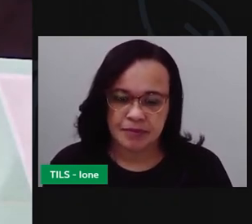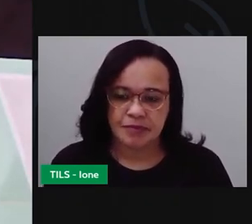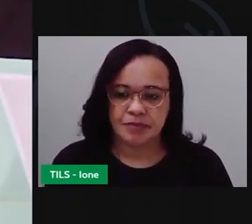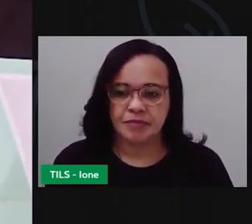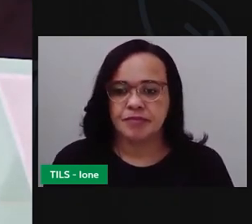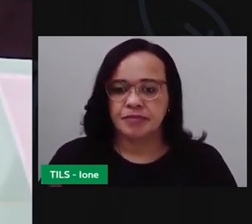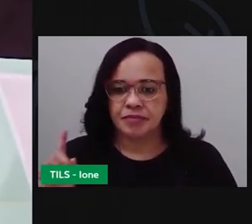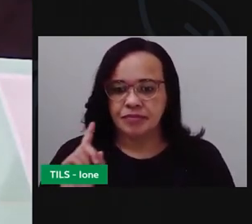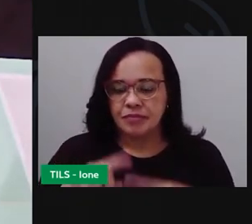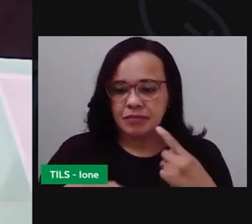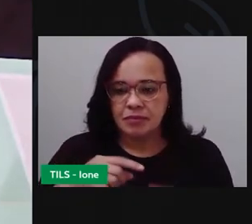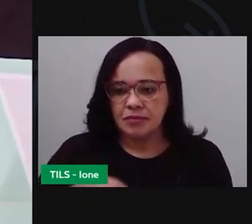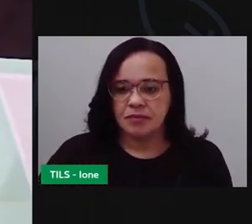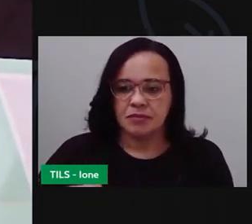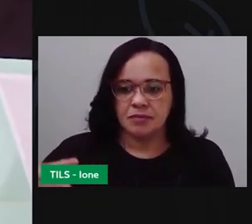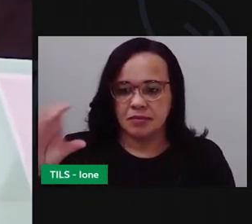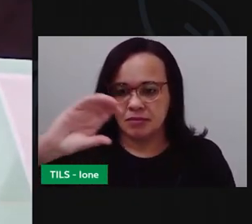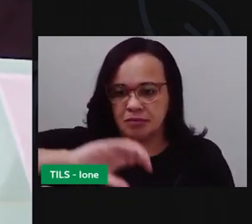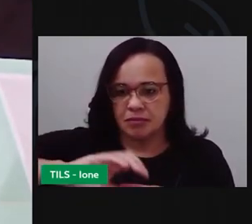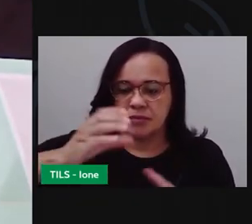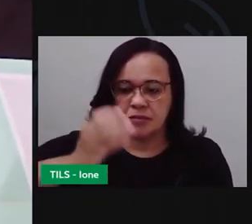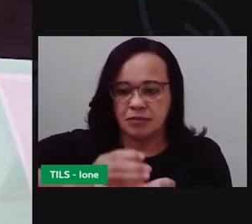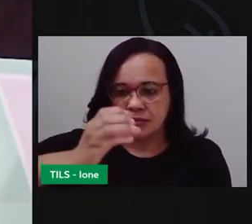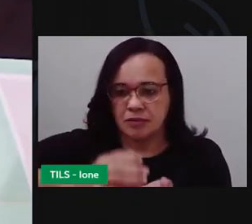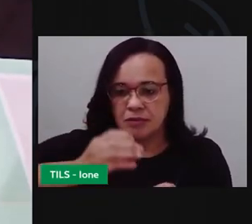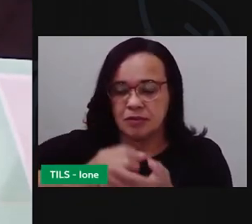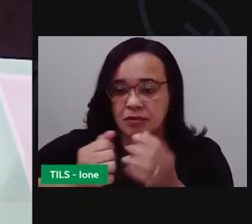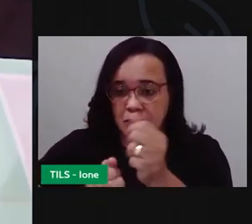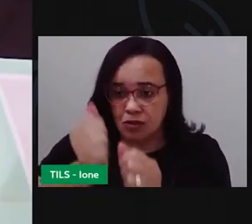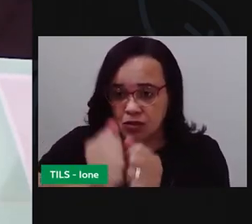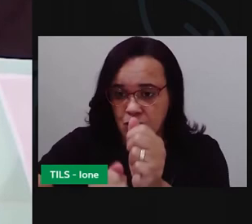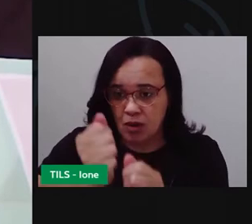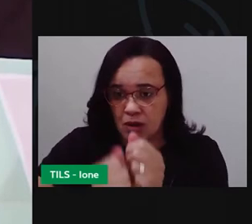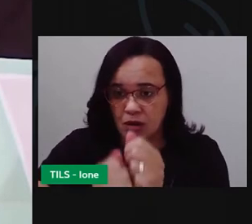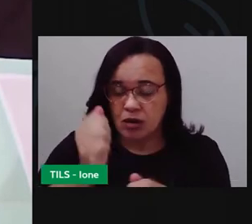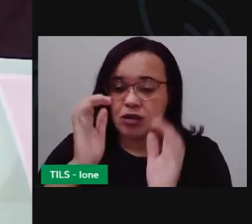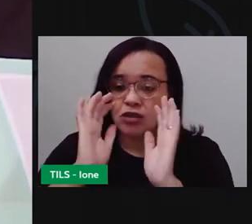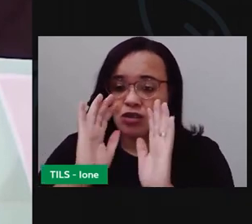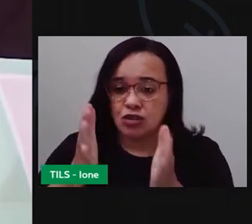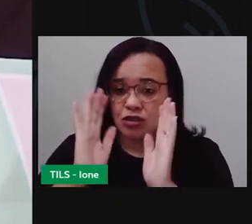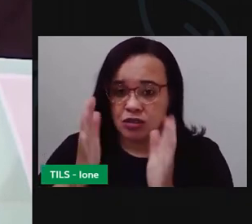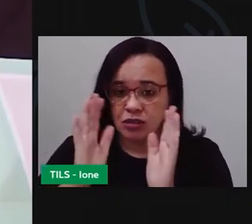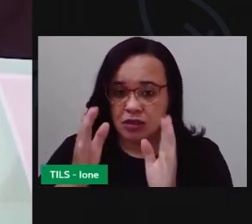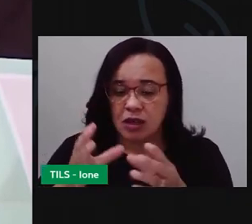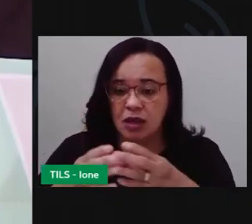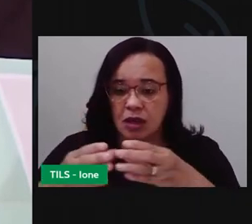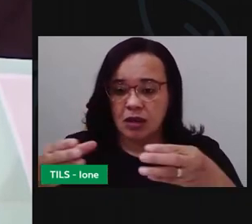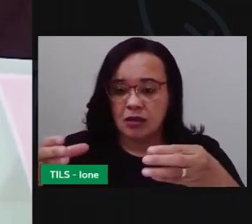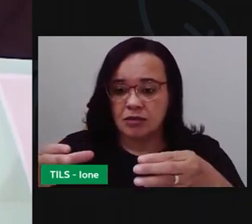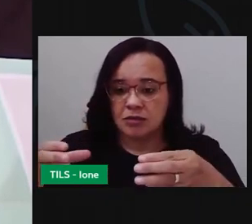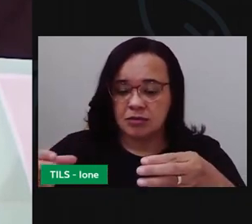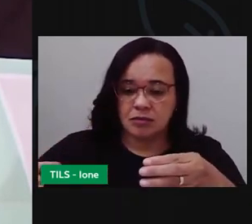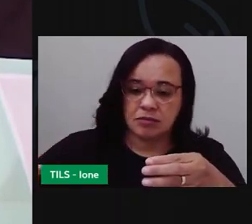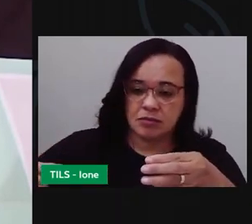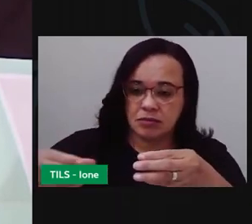Depois que você colocou os grãos de arroz em um dos copos, você vai aqui, ó,